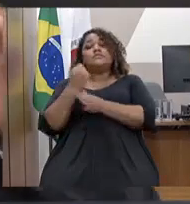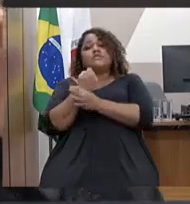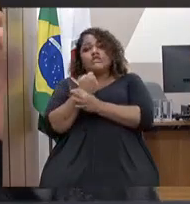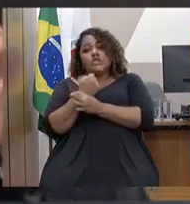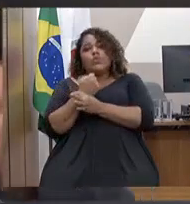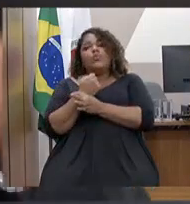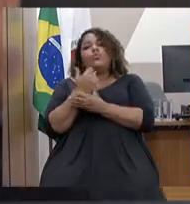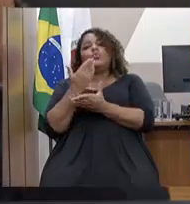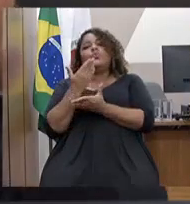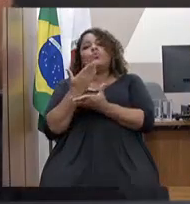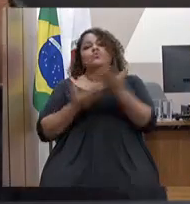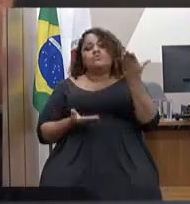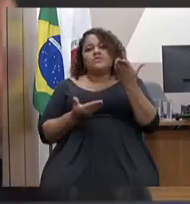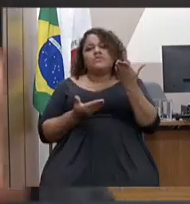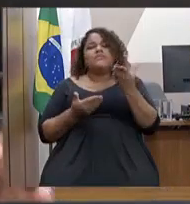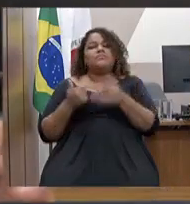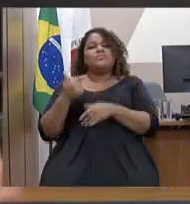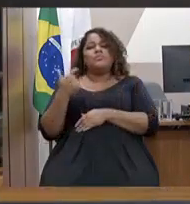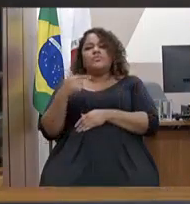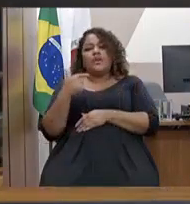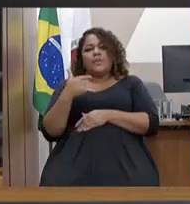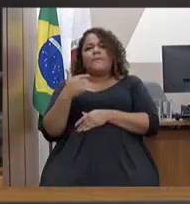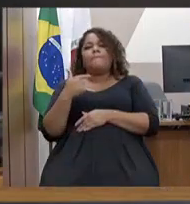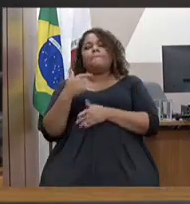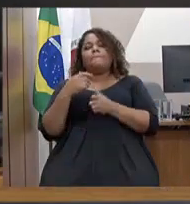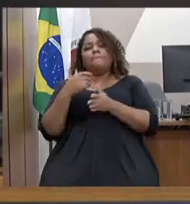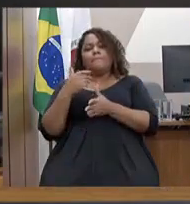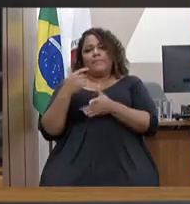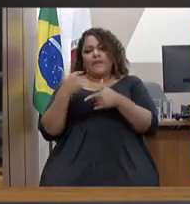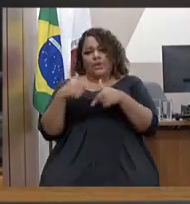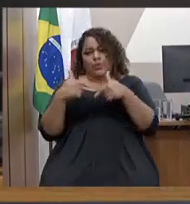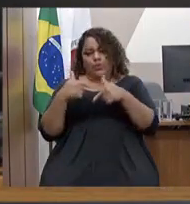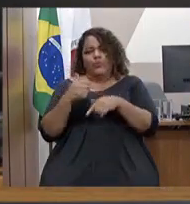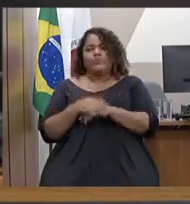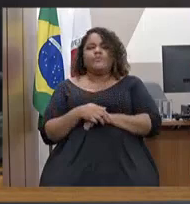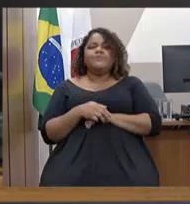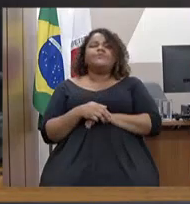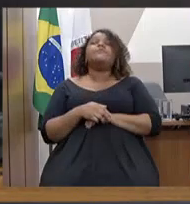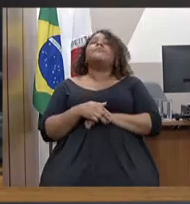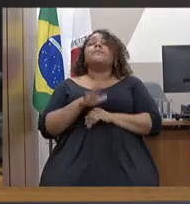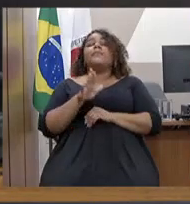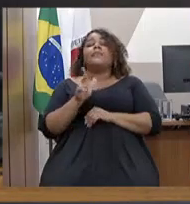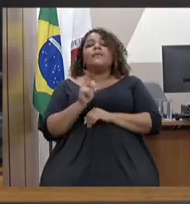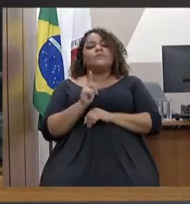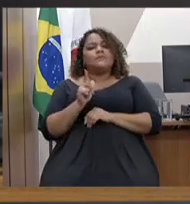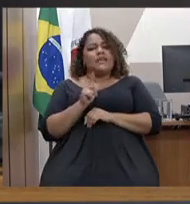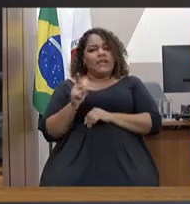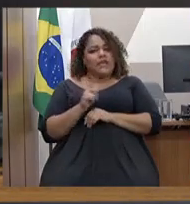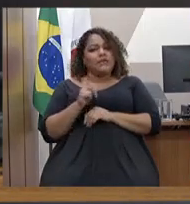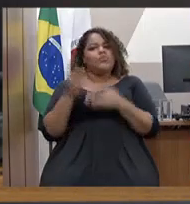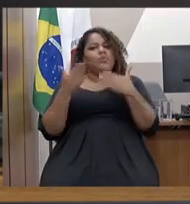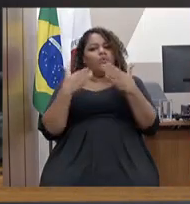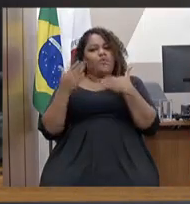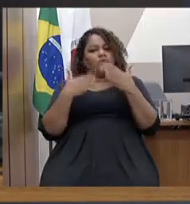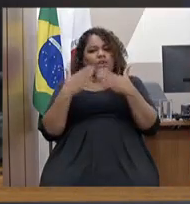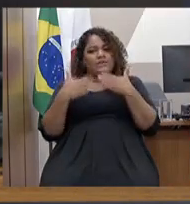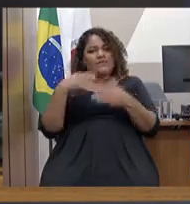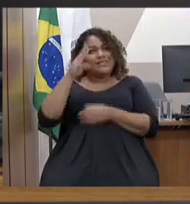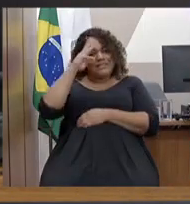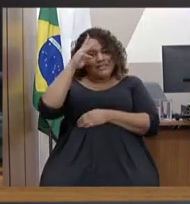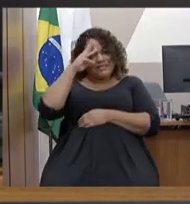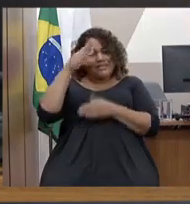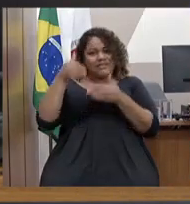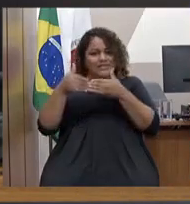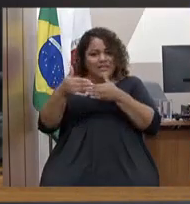em todas nós vamos ter o diálogo na terça-feira sobre isso com servidores do Ministério do Trabalho